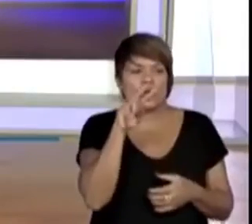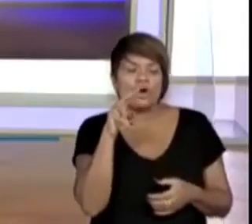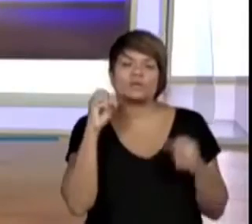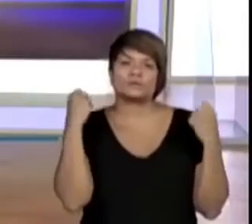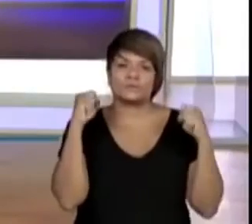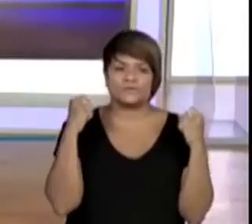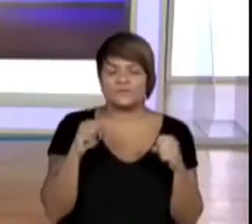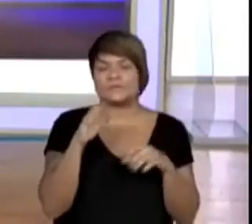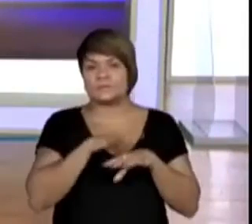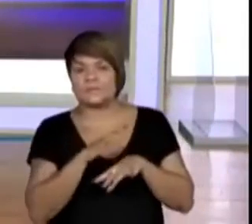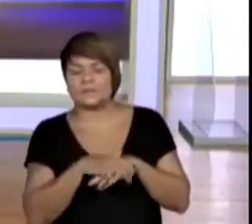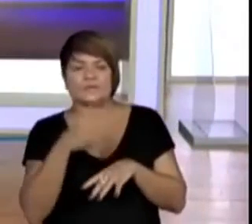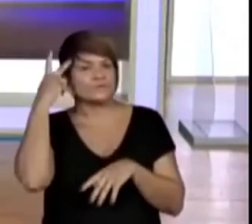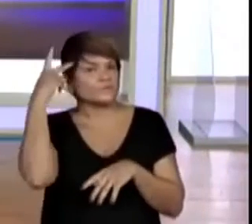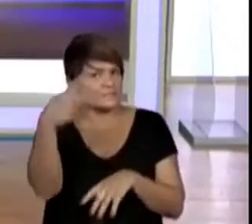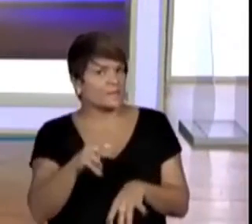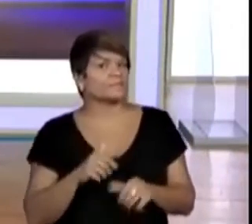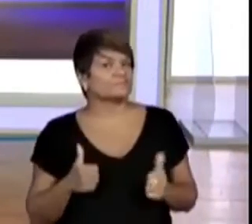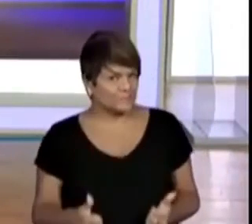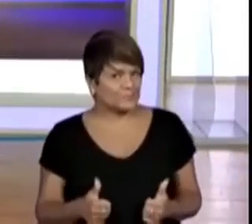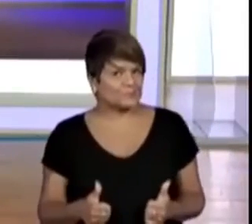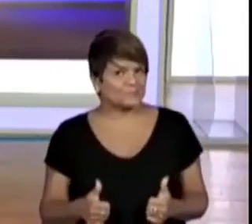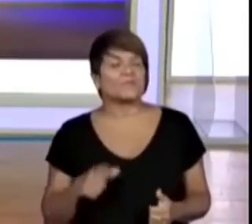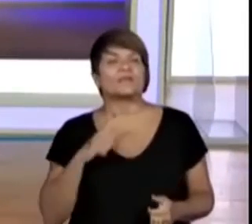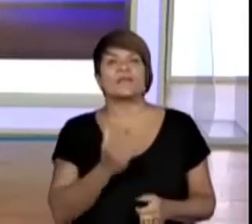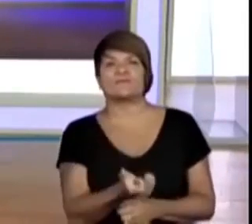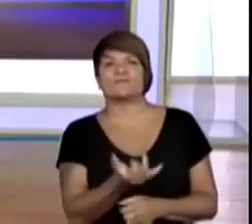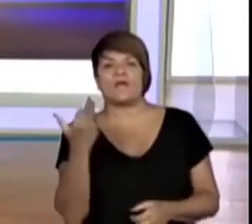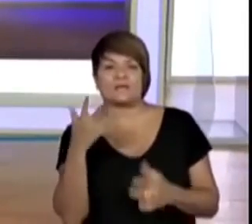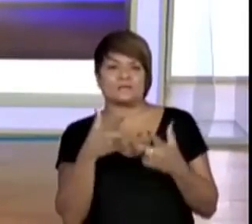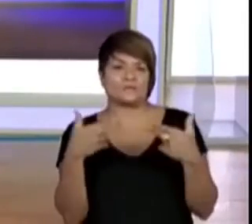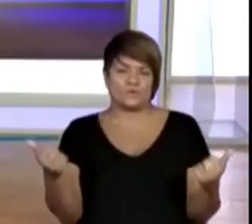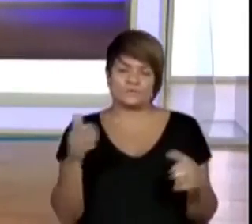educação física. Bom, vocês que sabem, tá bom? Tem várias coisas para fazer com o calendário.